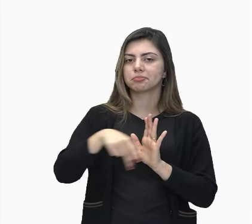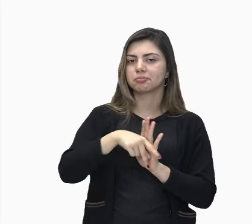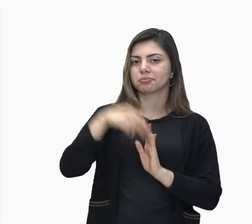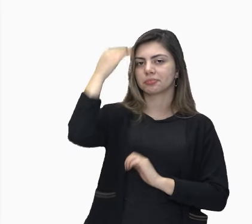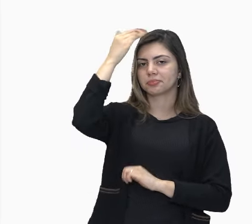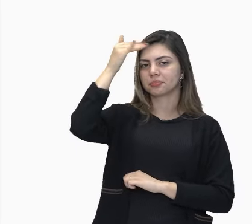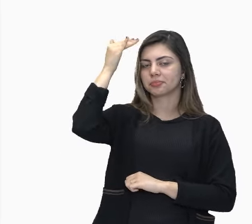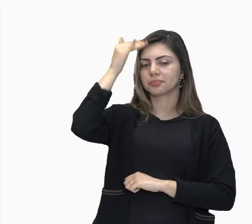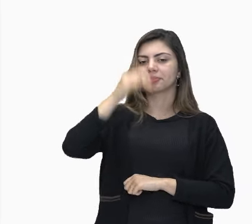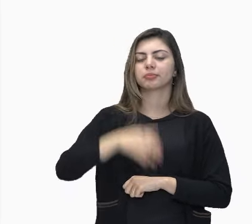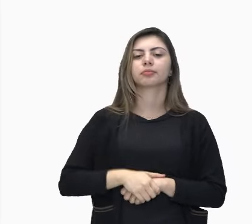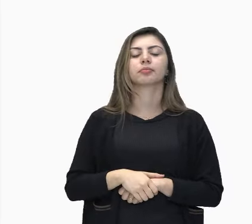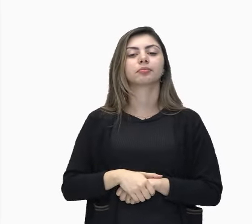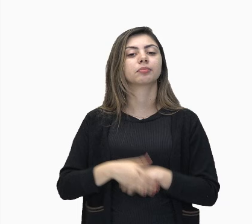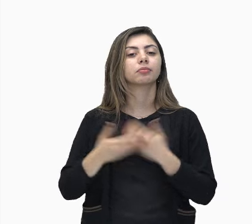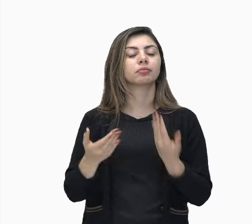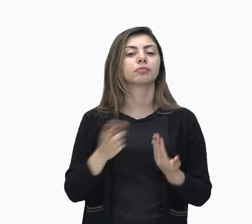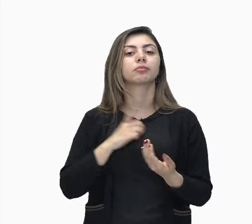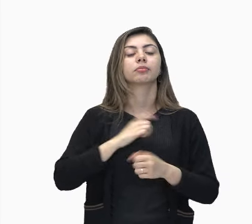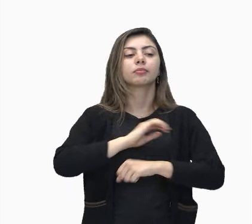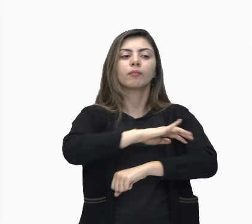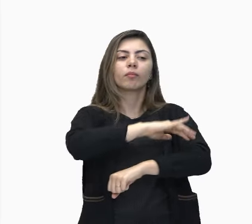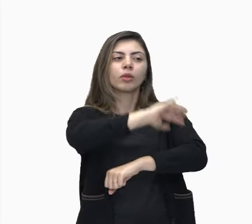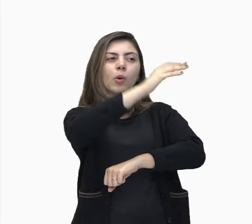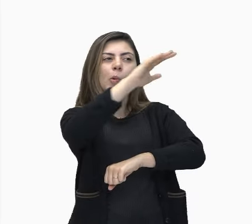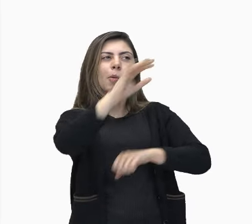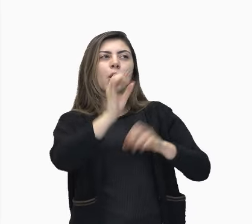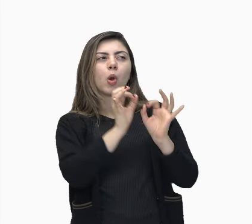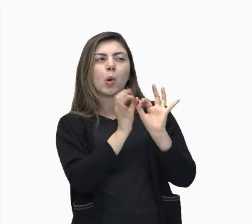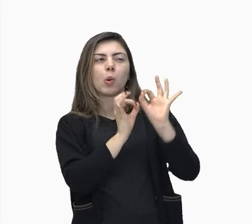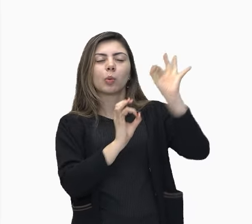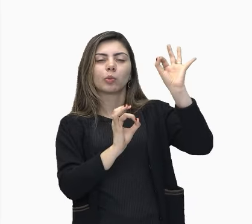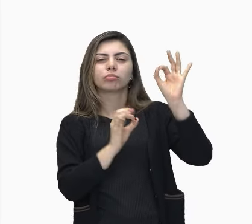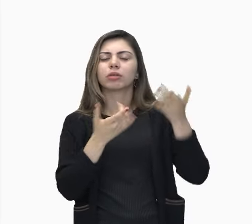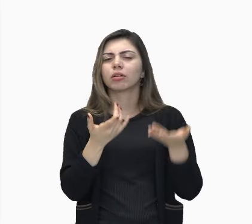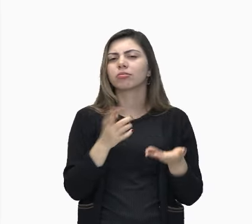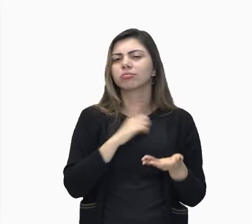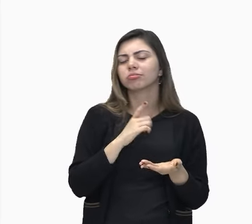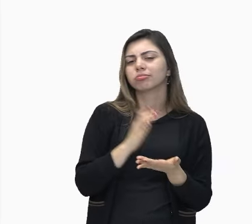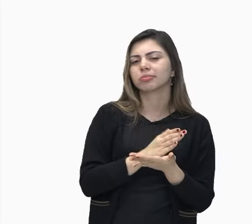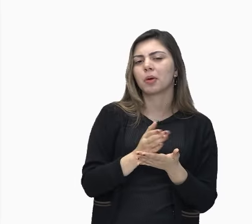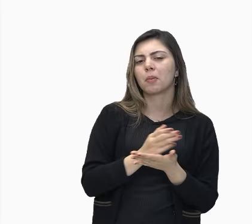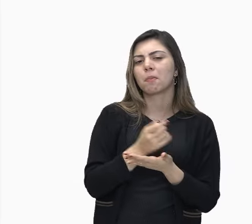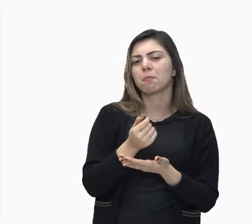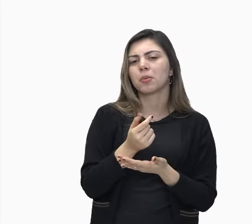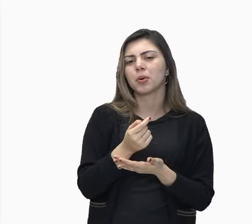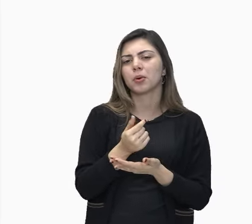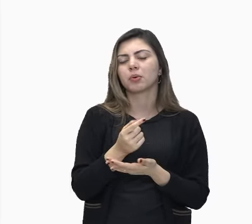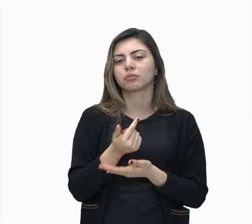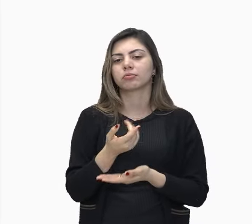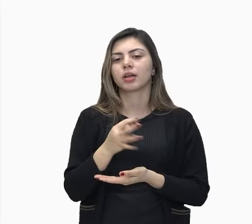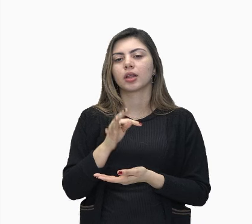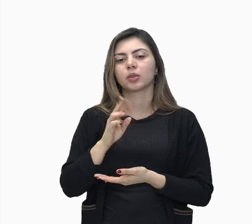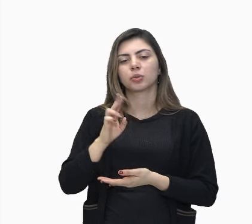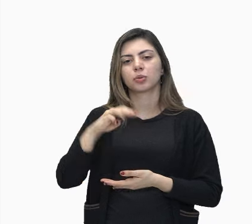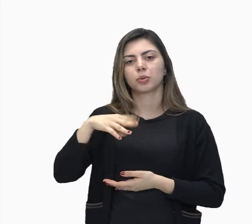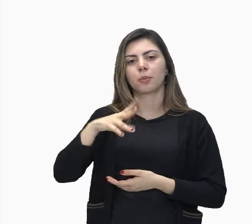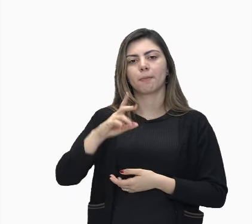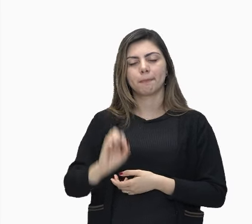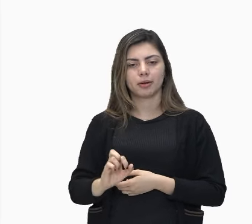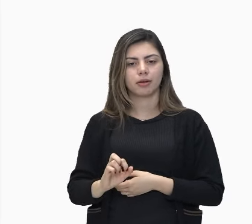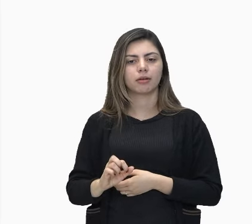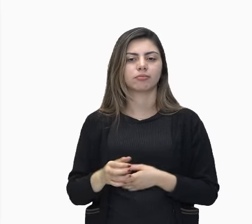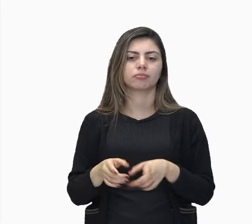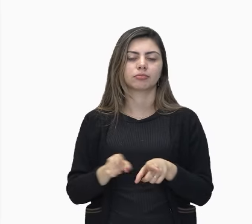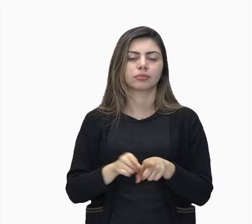tá? E as áreas mais elevadas, que são bem poucas, né, ali com uma tundra e também já pegando áreas